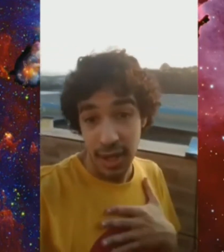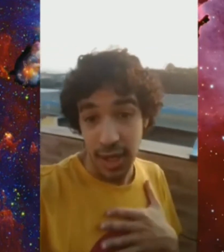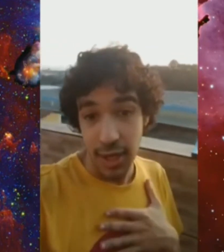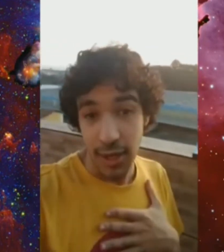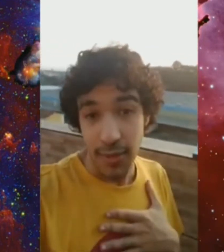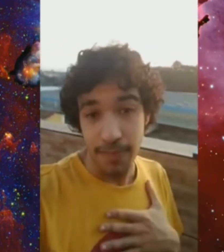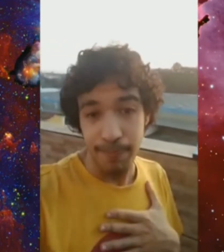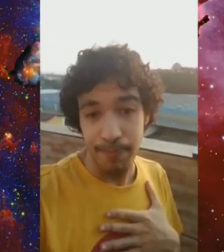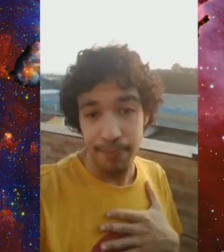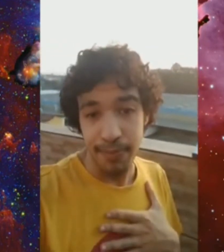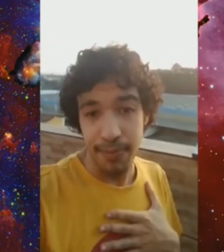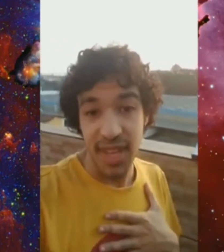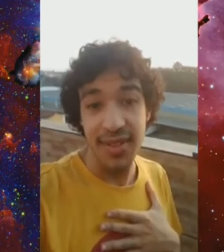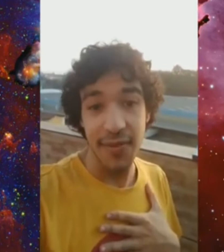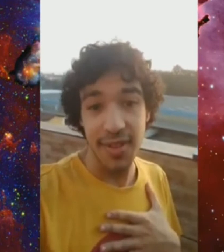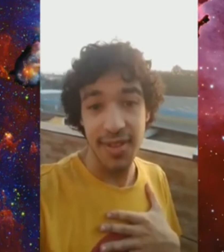E